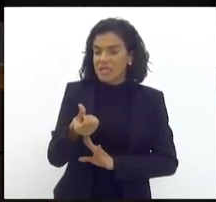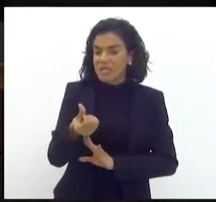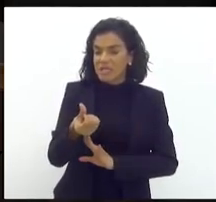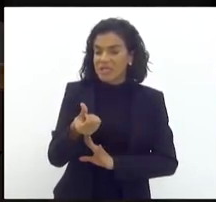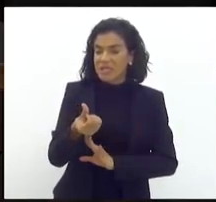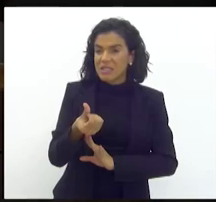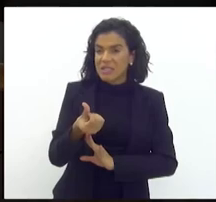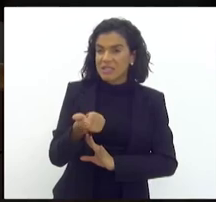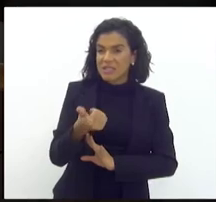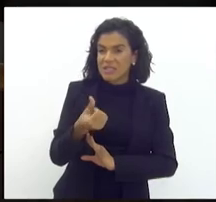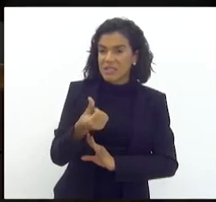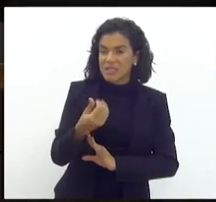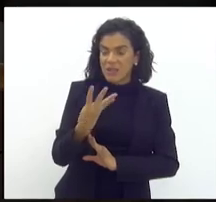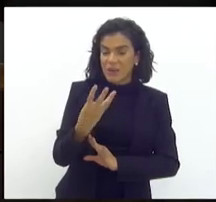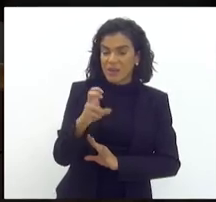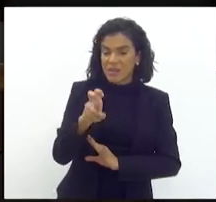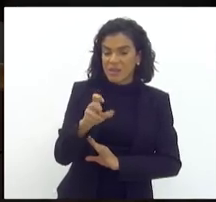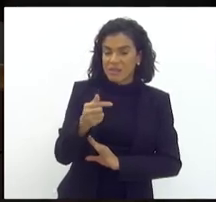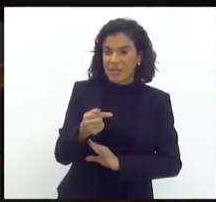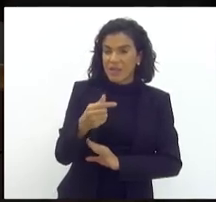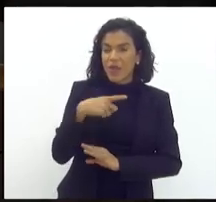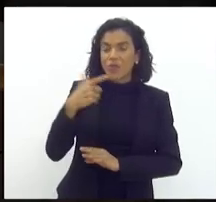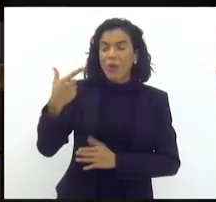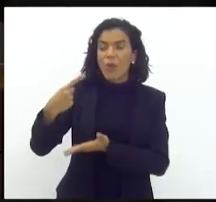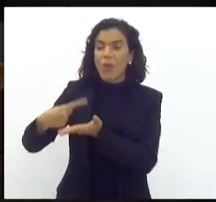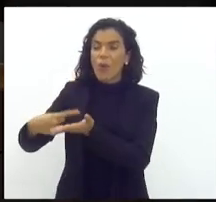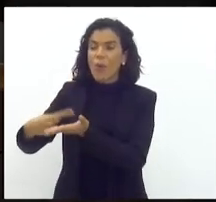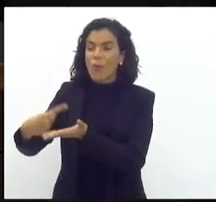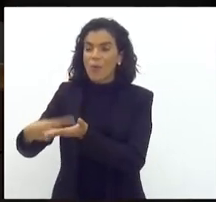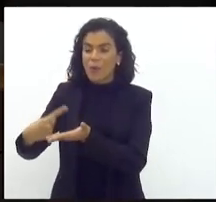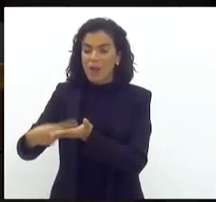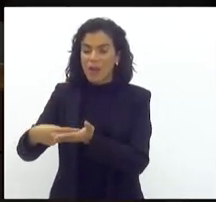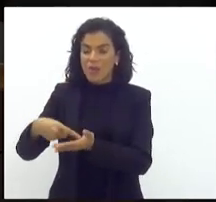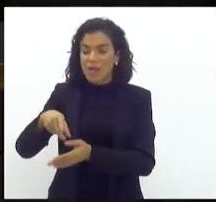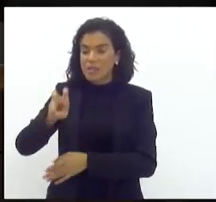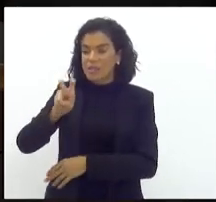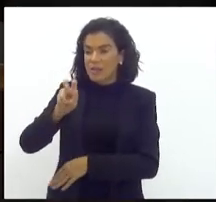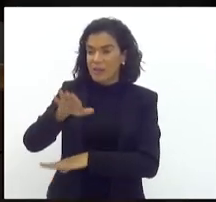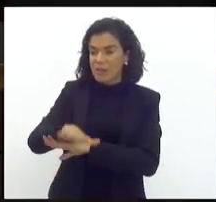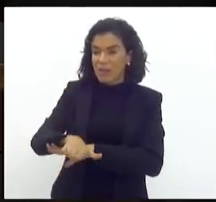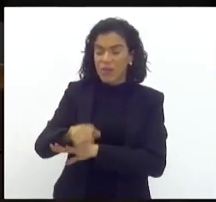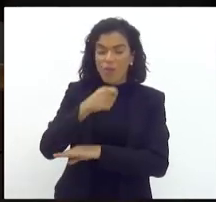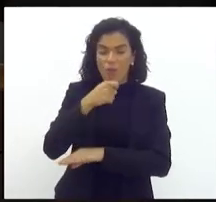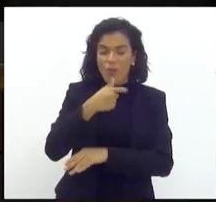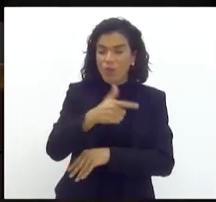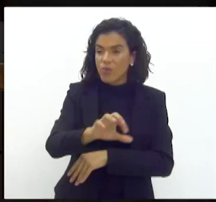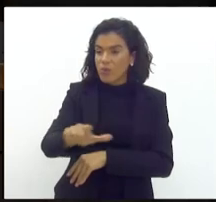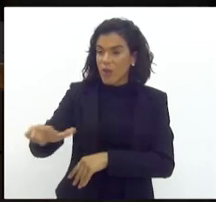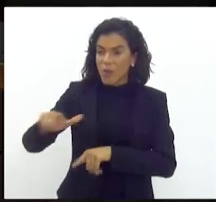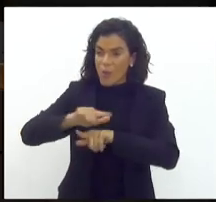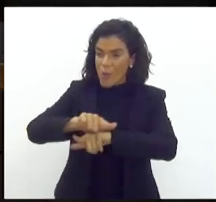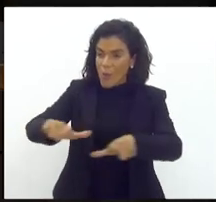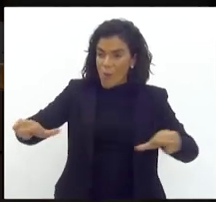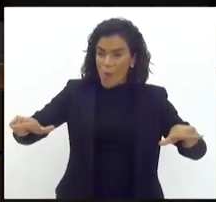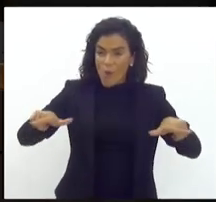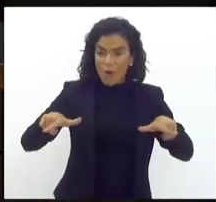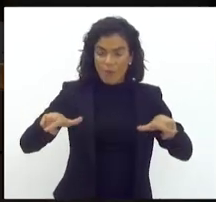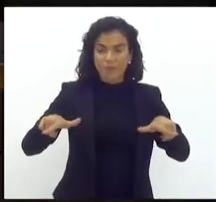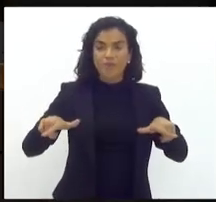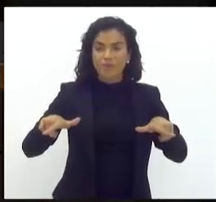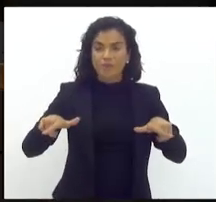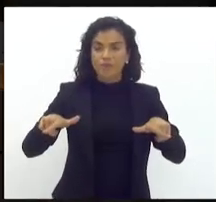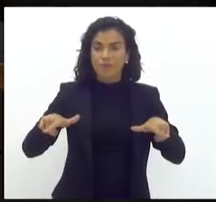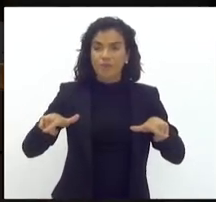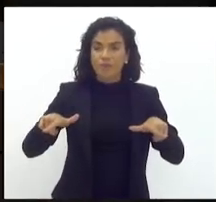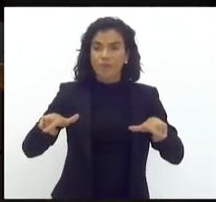minutos e eu tenho um outro compromisso aos 17 e não havendo mais oradores inscritos